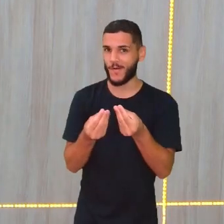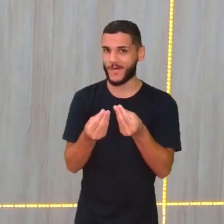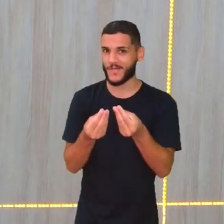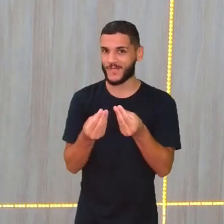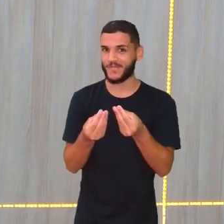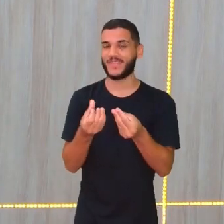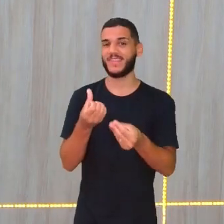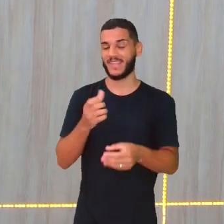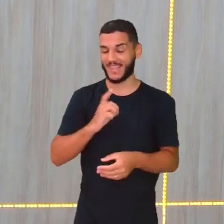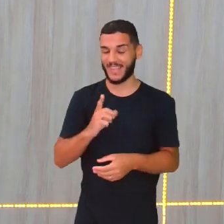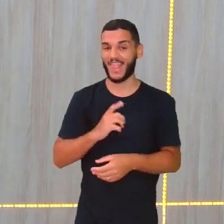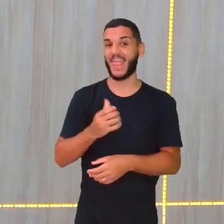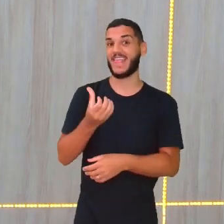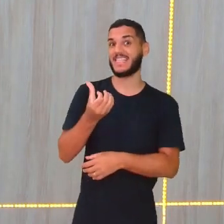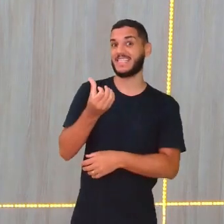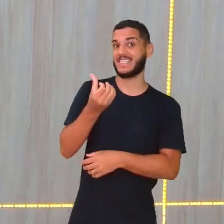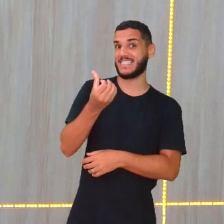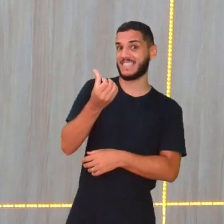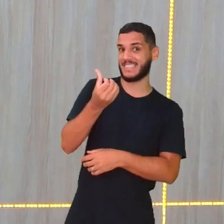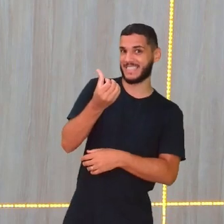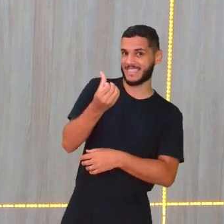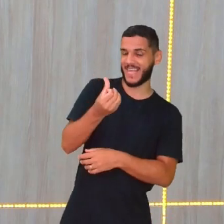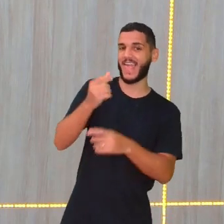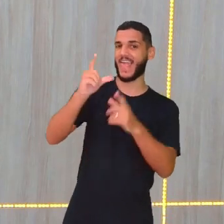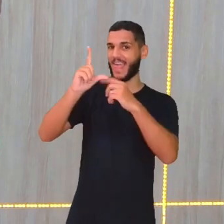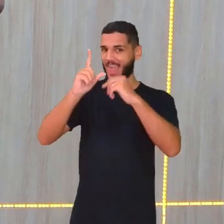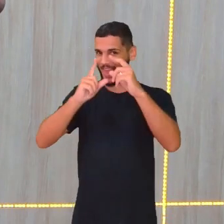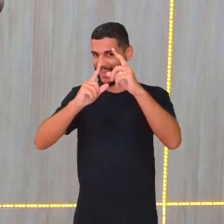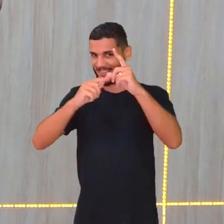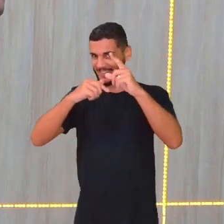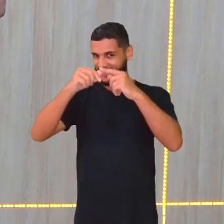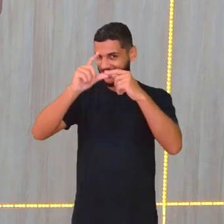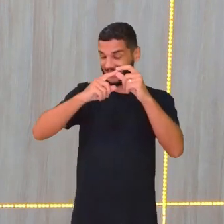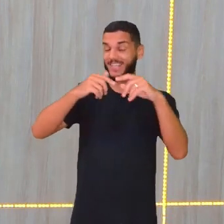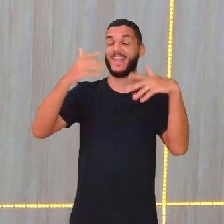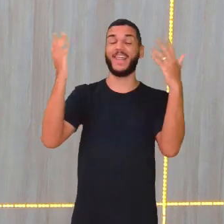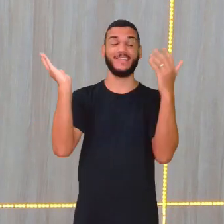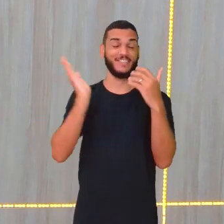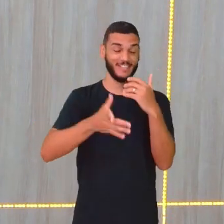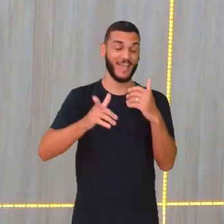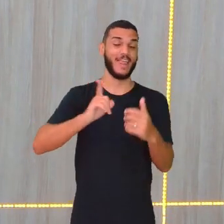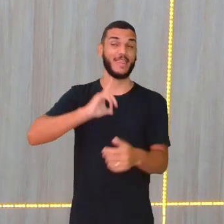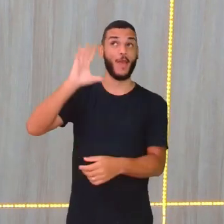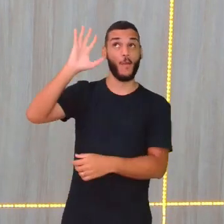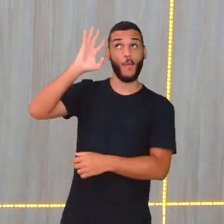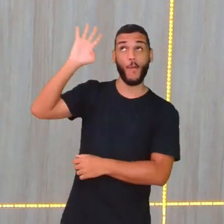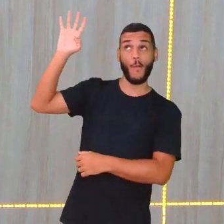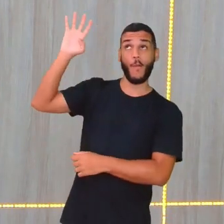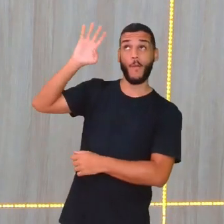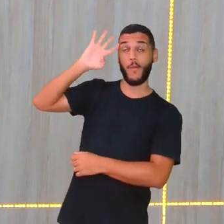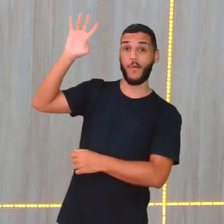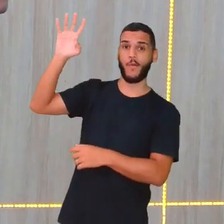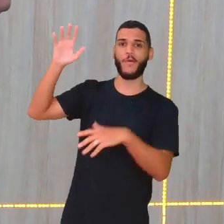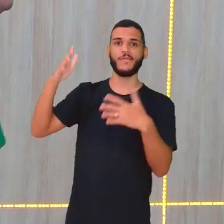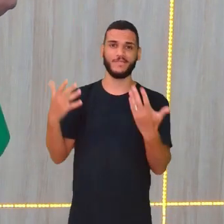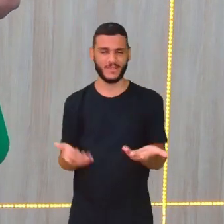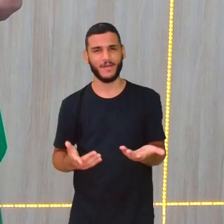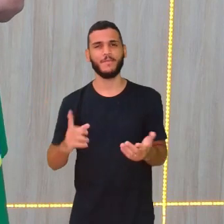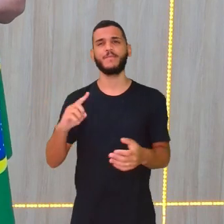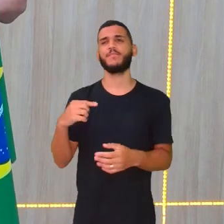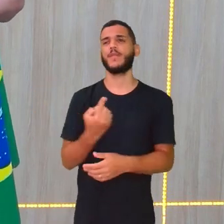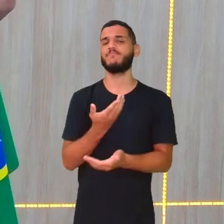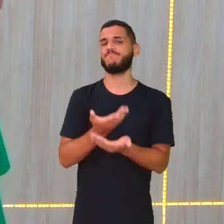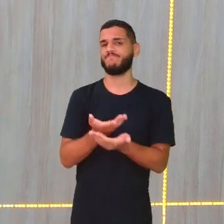tem alguns avisos, né? Antes da gente começar a falar aí desse Hexa tão sonhado, né? Aí a questão da nossa